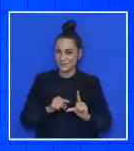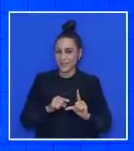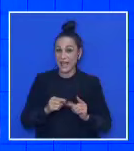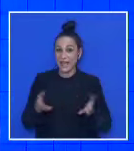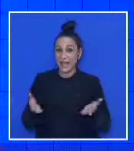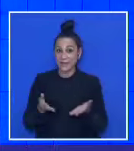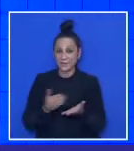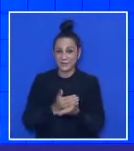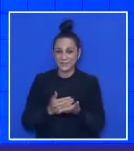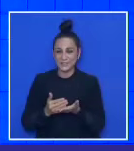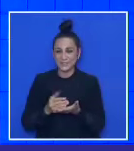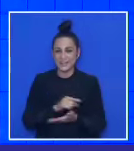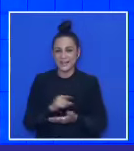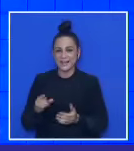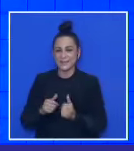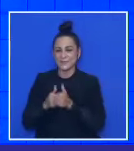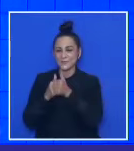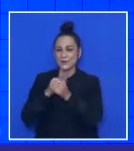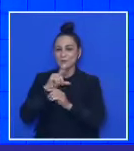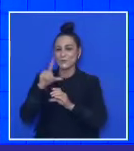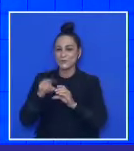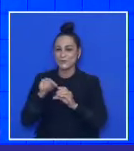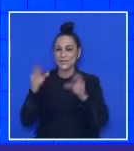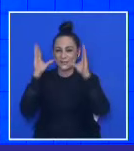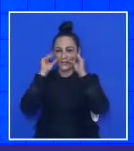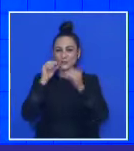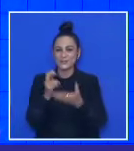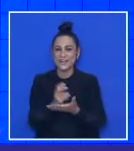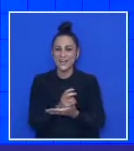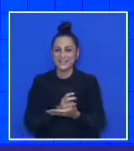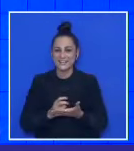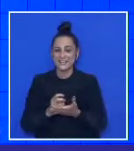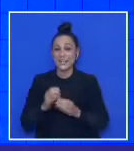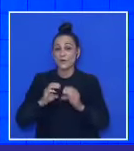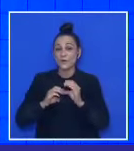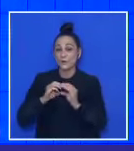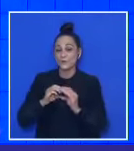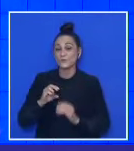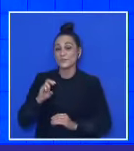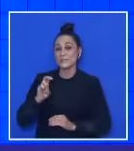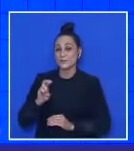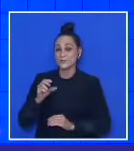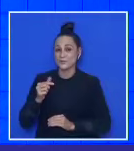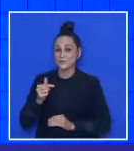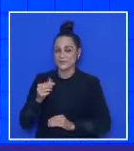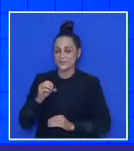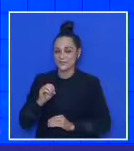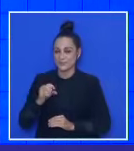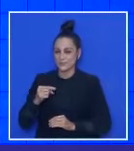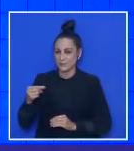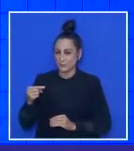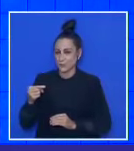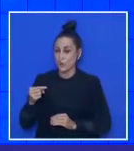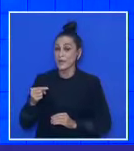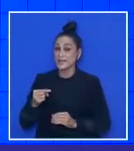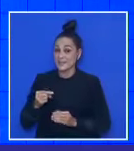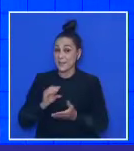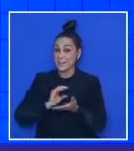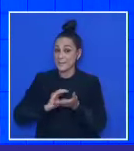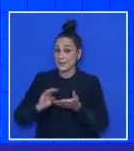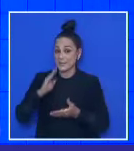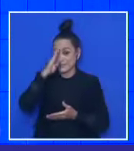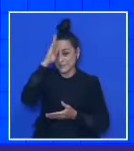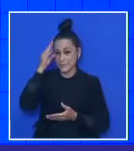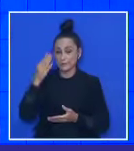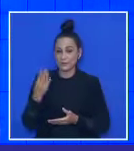TV. A partir de agora você acompanha o sorteio desta noite da Quina. É o concurso 5.701, que tem prêmio principal